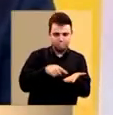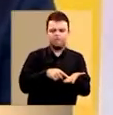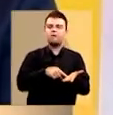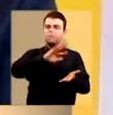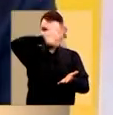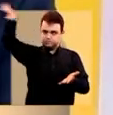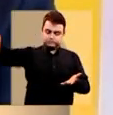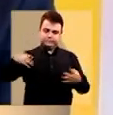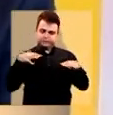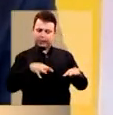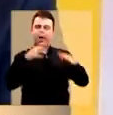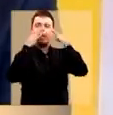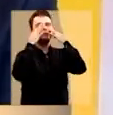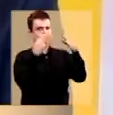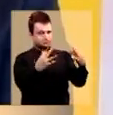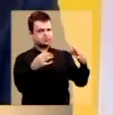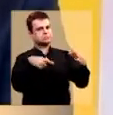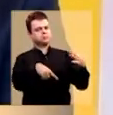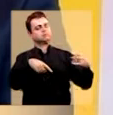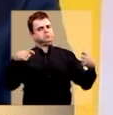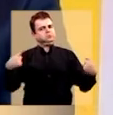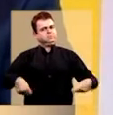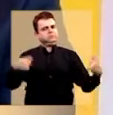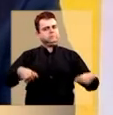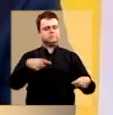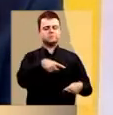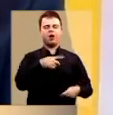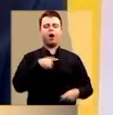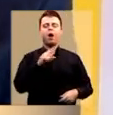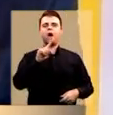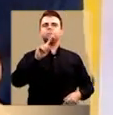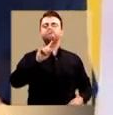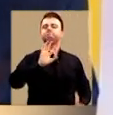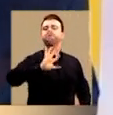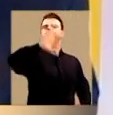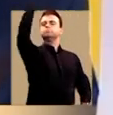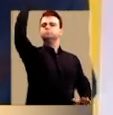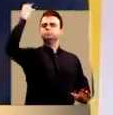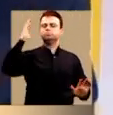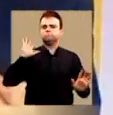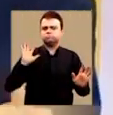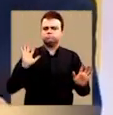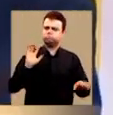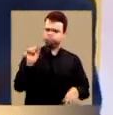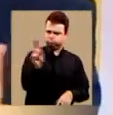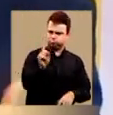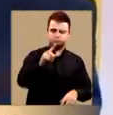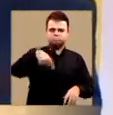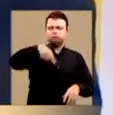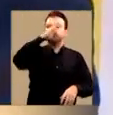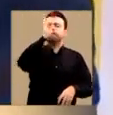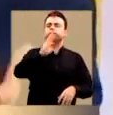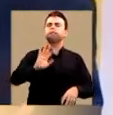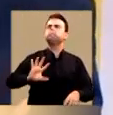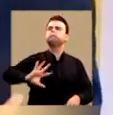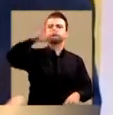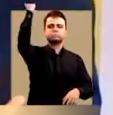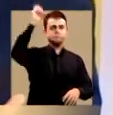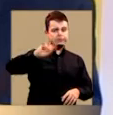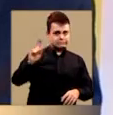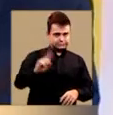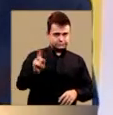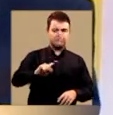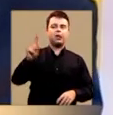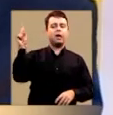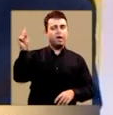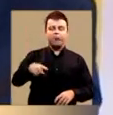gente pensar com muita atenção, ele não é uma anomalia dentro das estruturas do país, dentro das instituições do